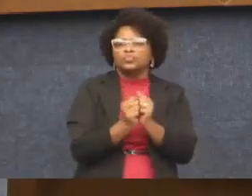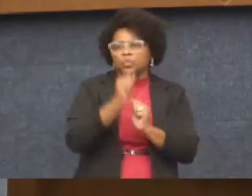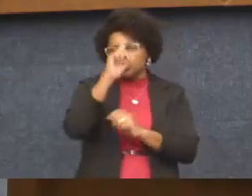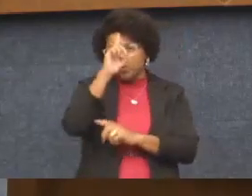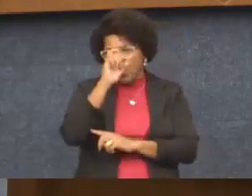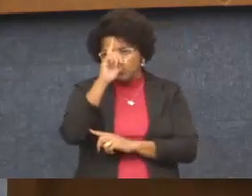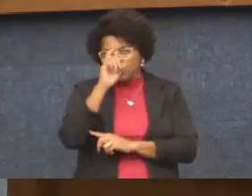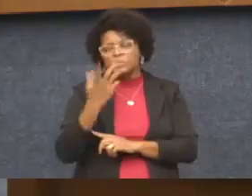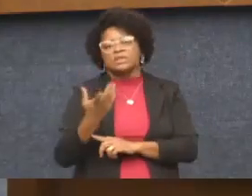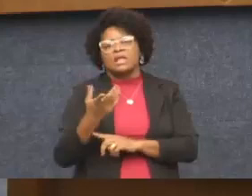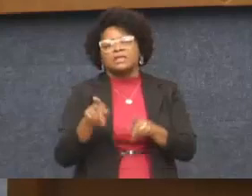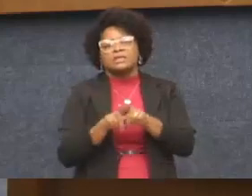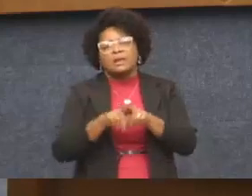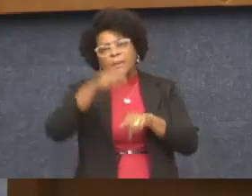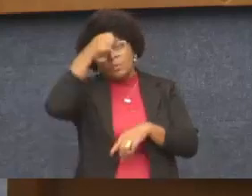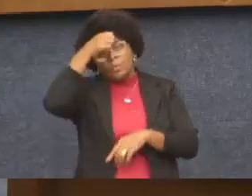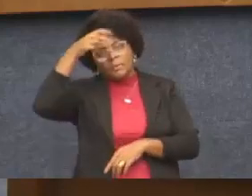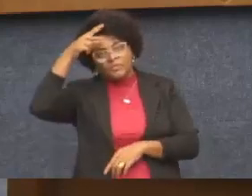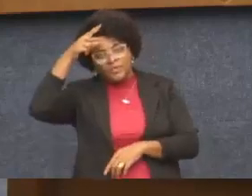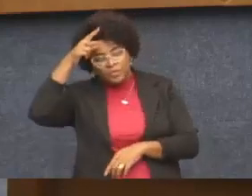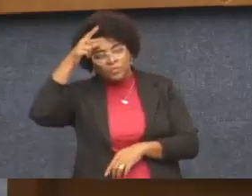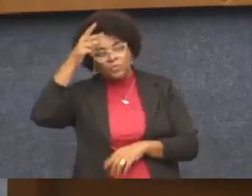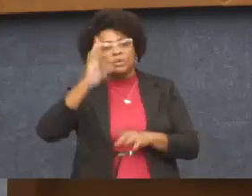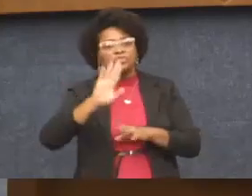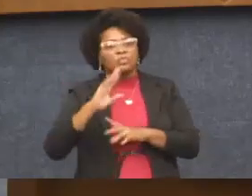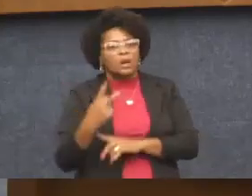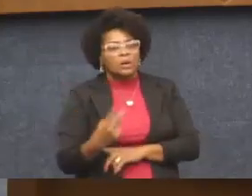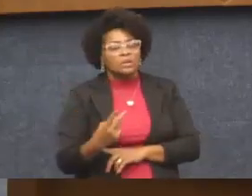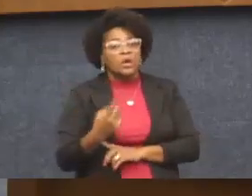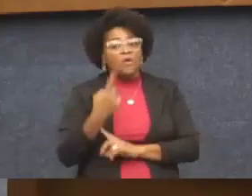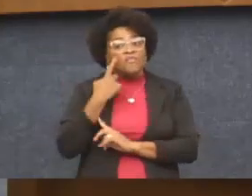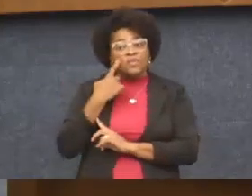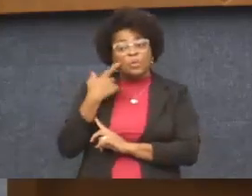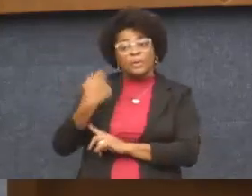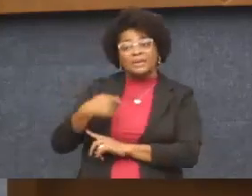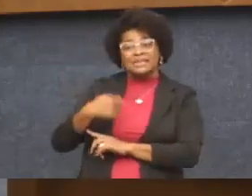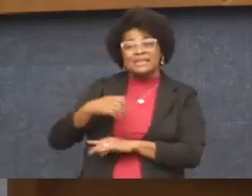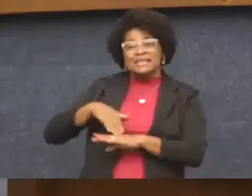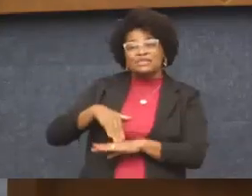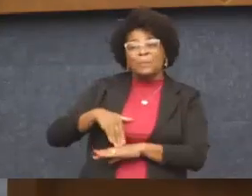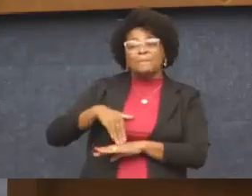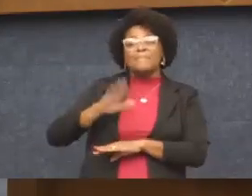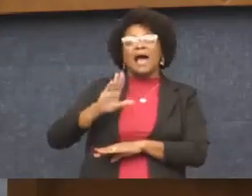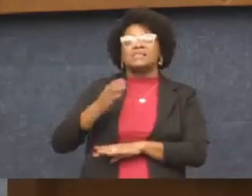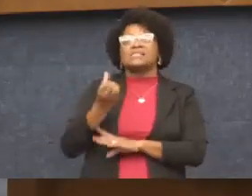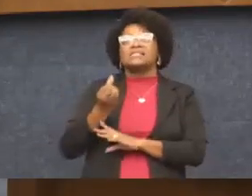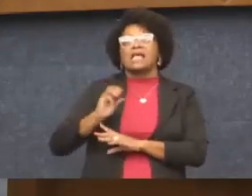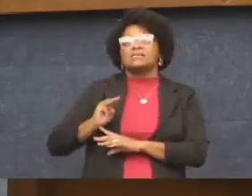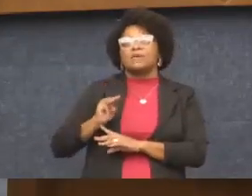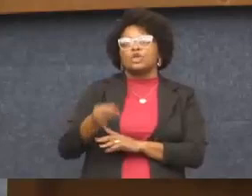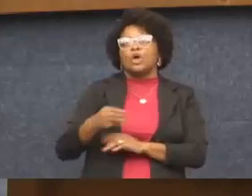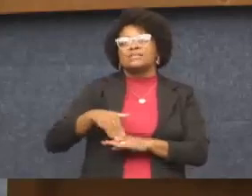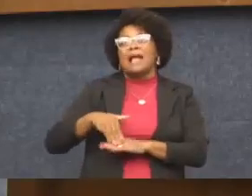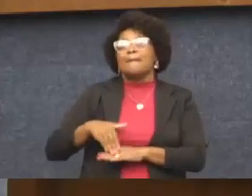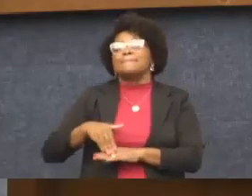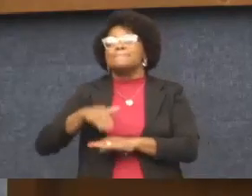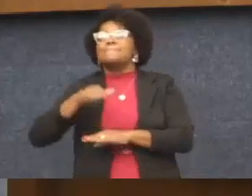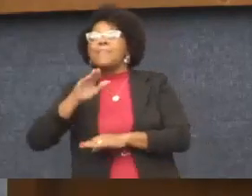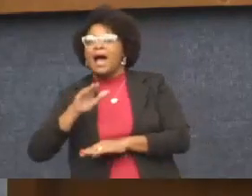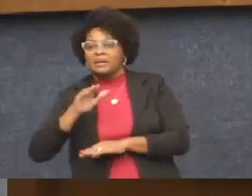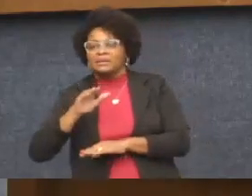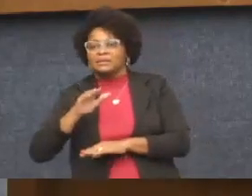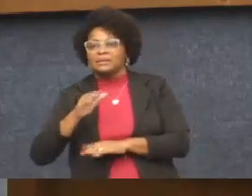Horizonte, reconheceu a necessidade de mais 5 milhões e meio, quase 6 milhões a mais por mês. Então, hoje, o governo federal, o governo Lula,